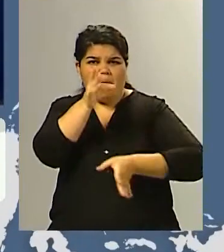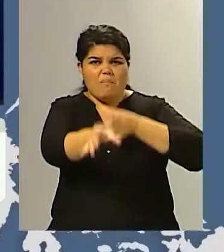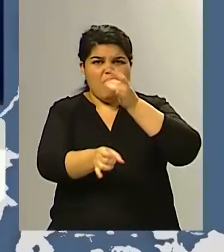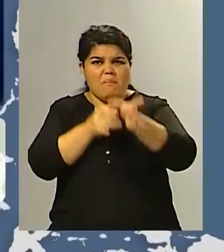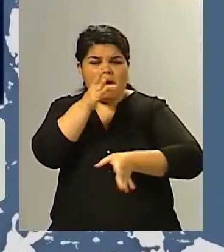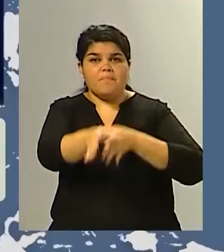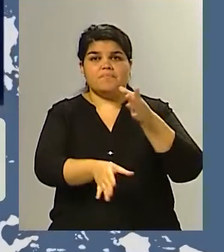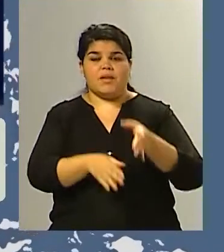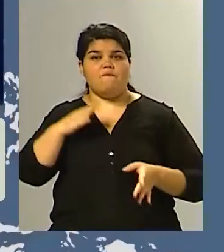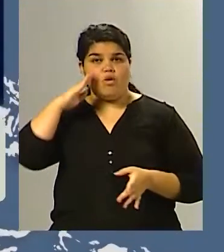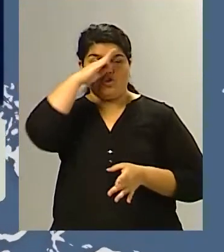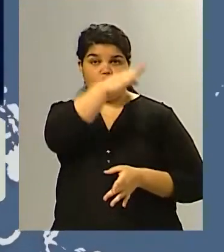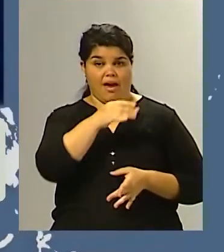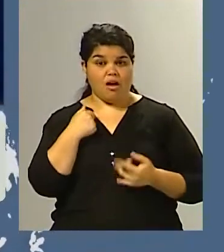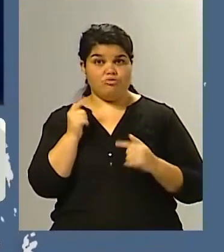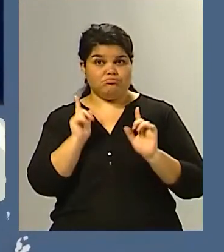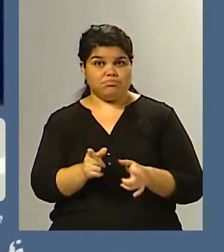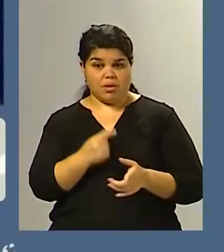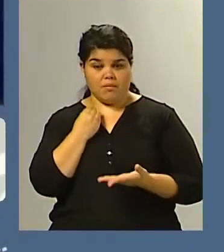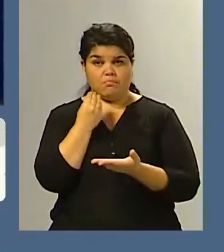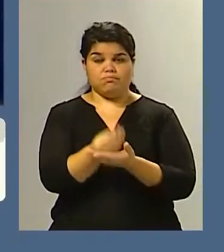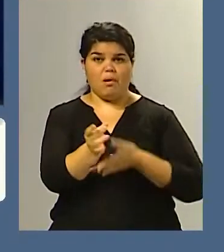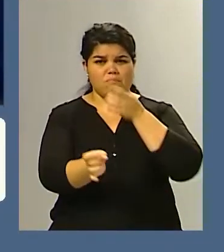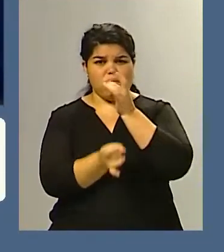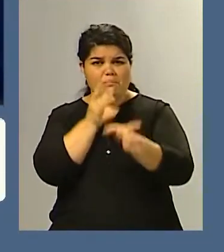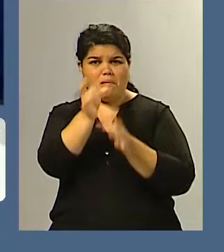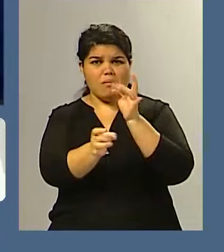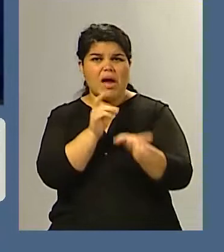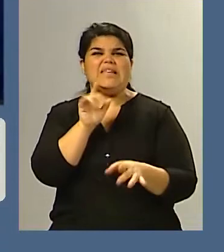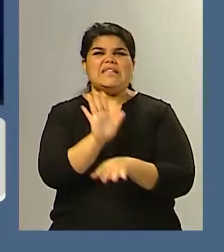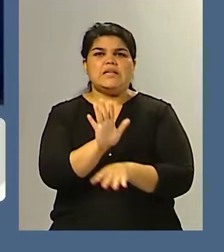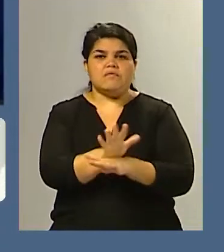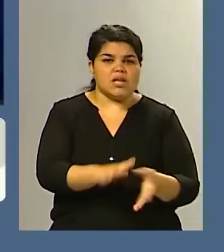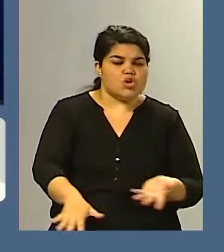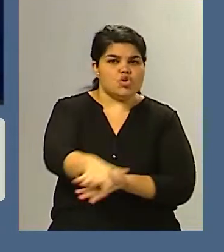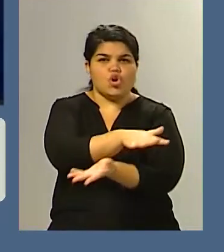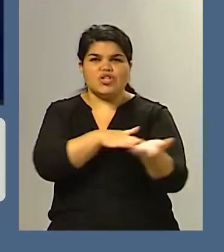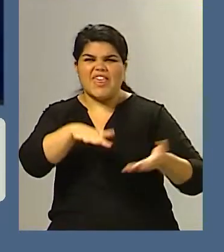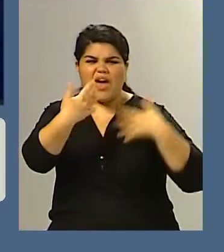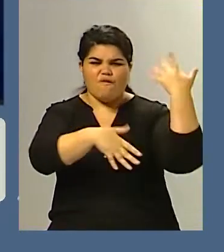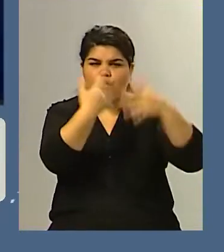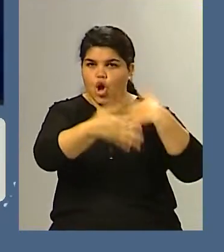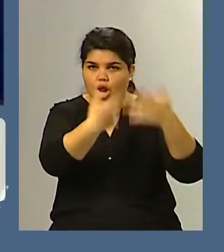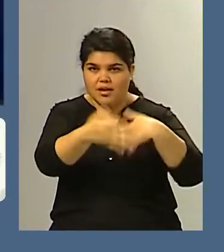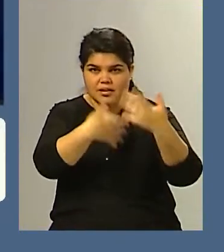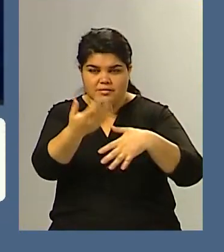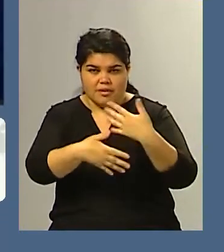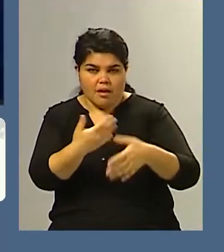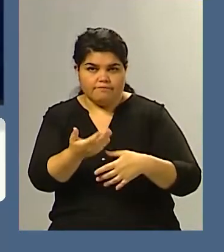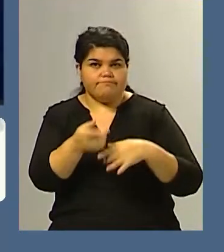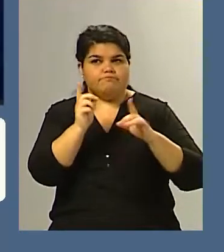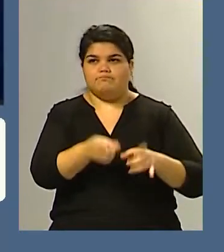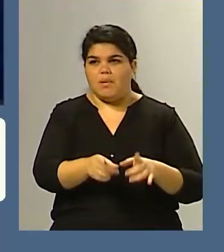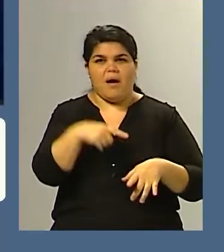mais alta autoridade do país, generou um ambiente social bastante violento. A violência política